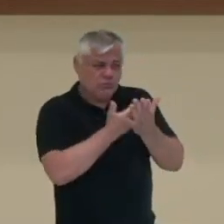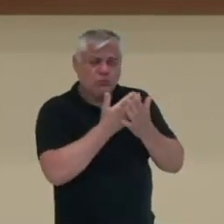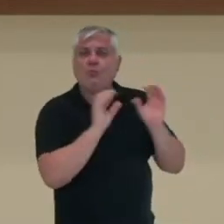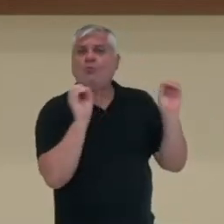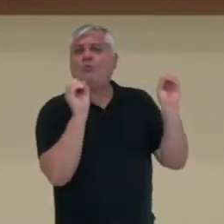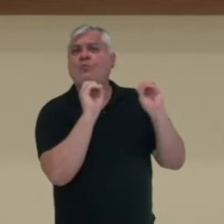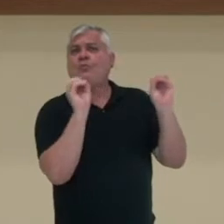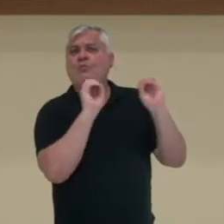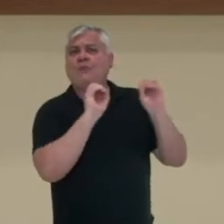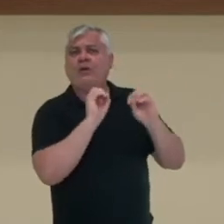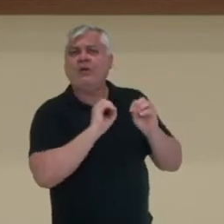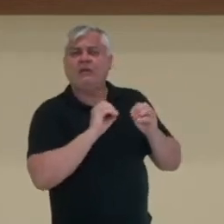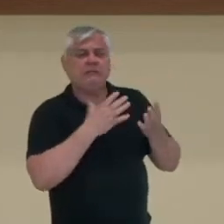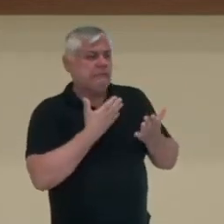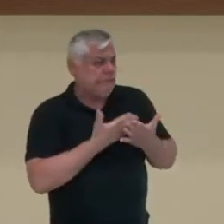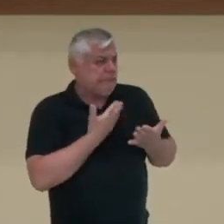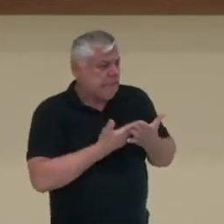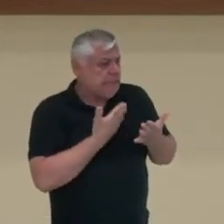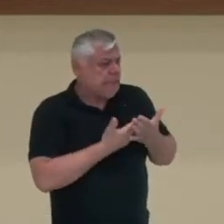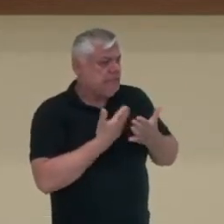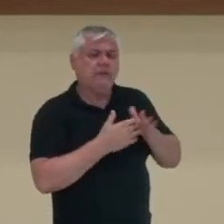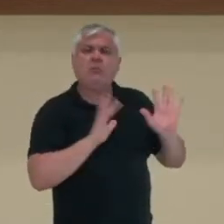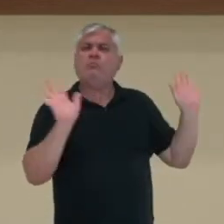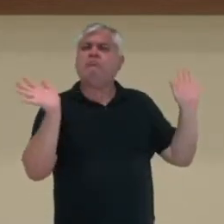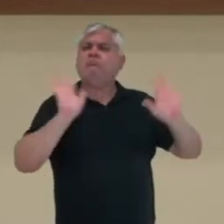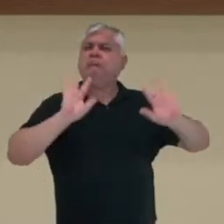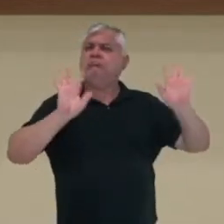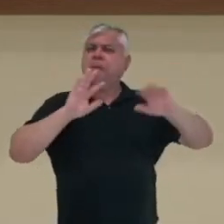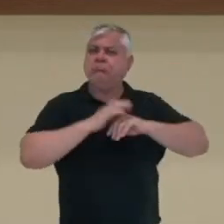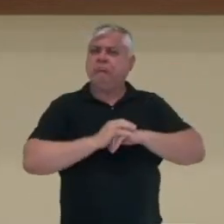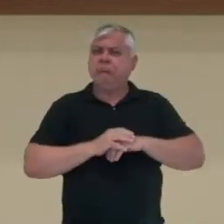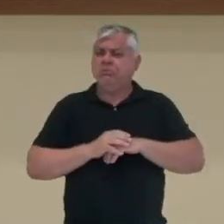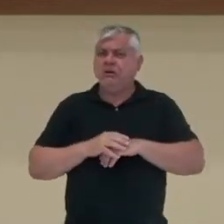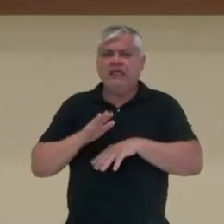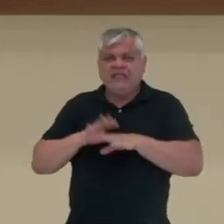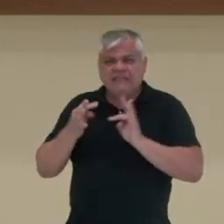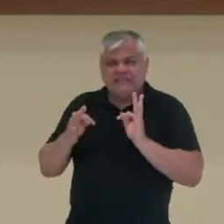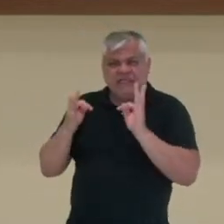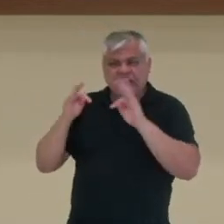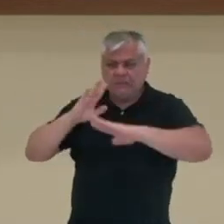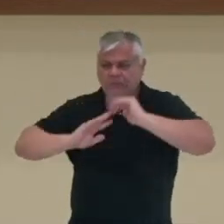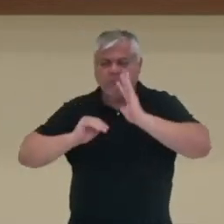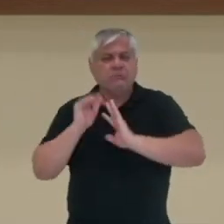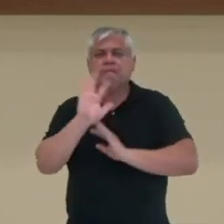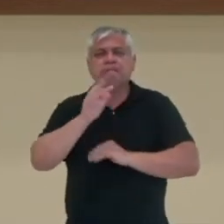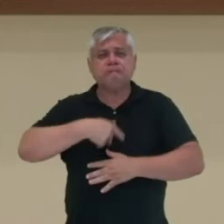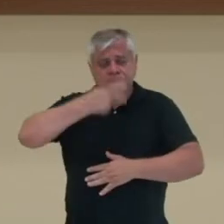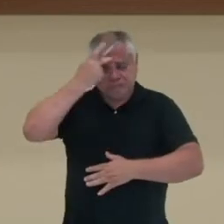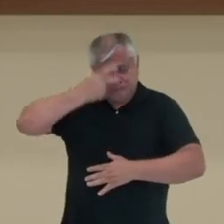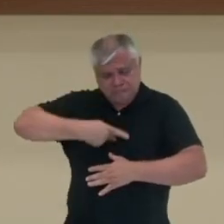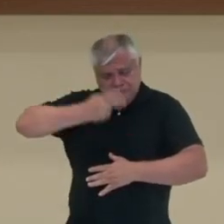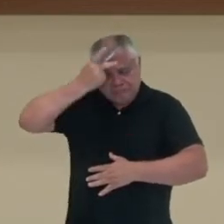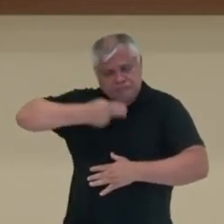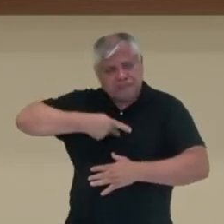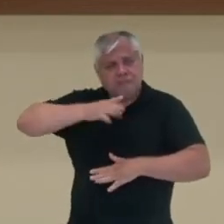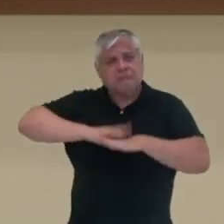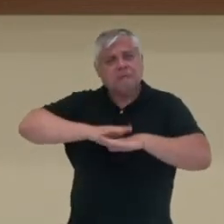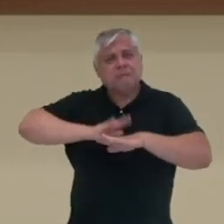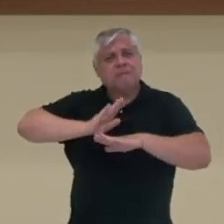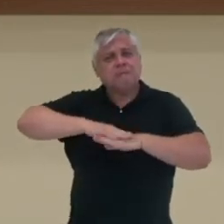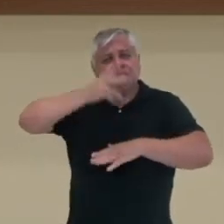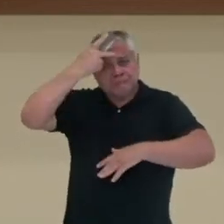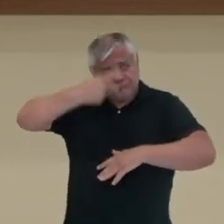artista que busca informação técnica, é aquele artista que aprende por si só. Isto é um